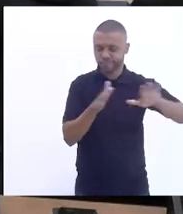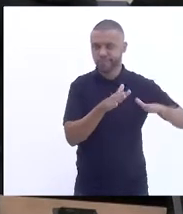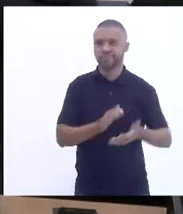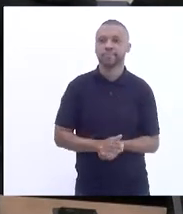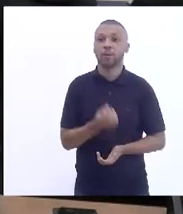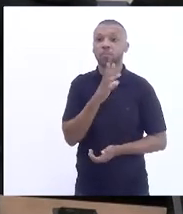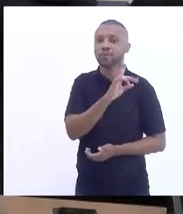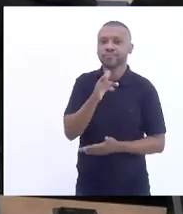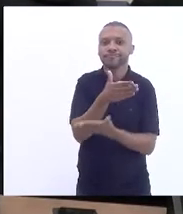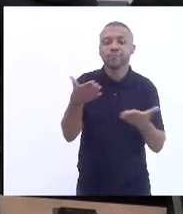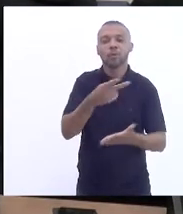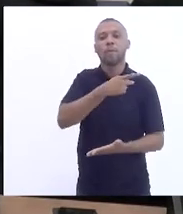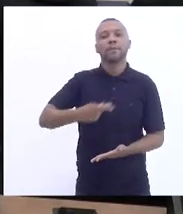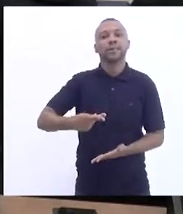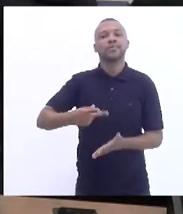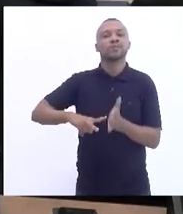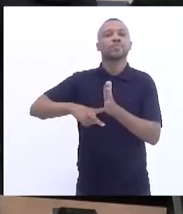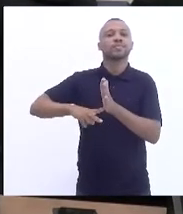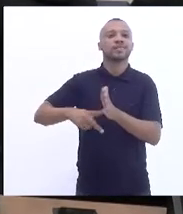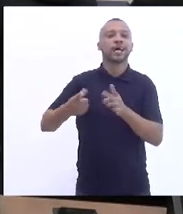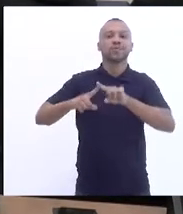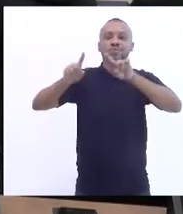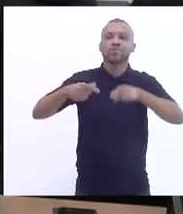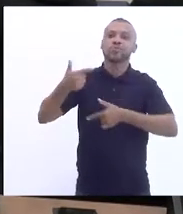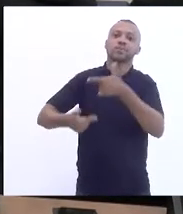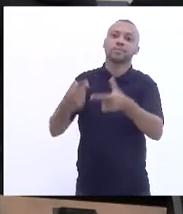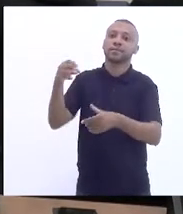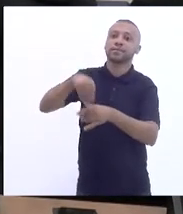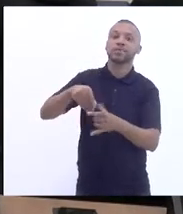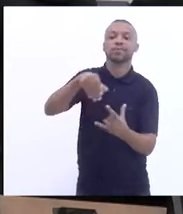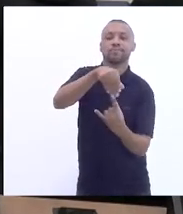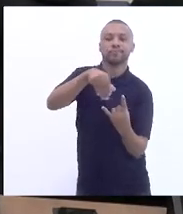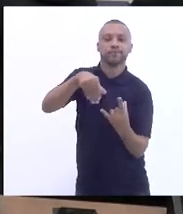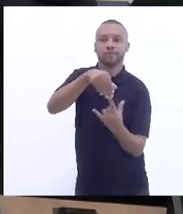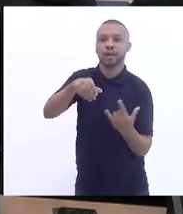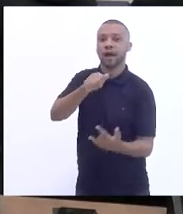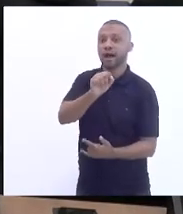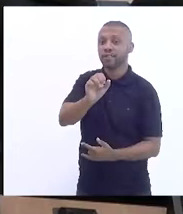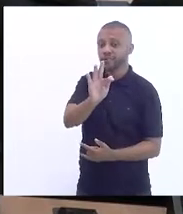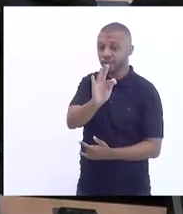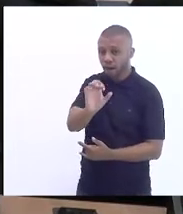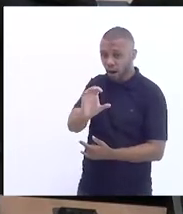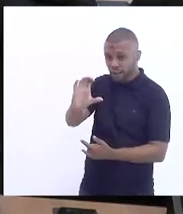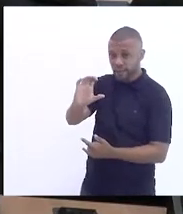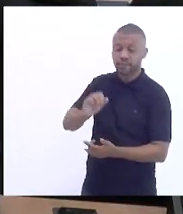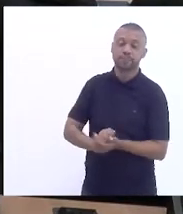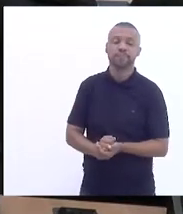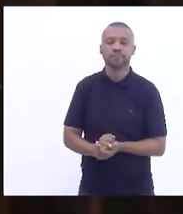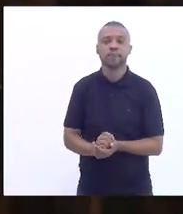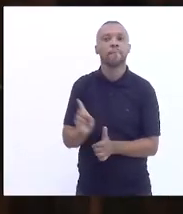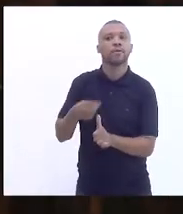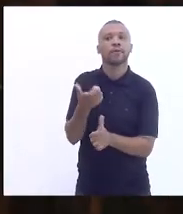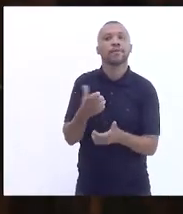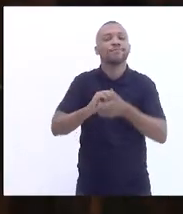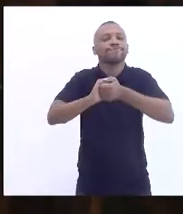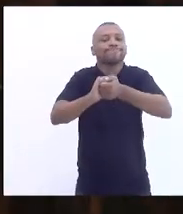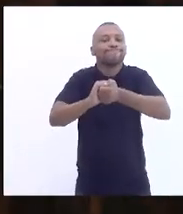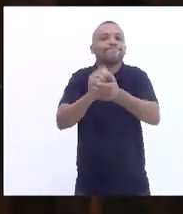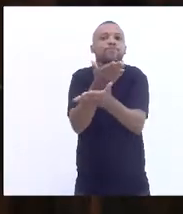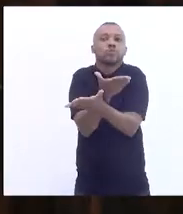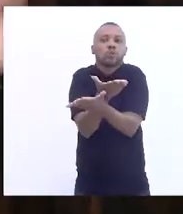né do Nacional das trabalhadoras e trabalhadores da Fundação Oswaldo Cruz as fotos SL primeiramente gostaria de saudar aí